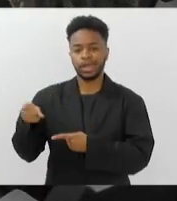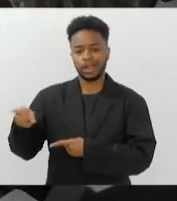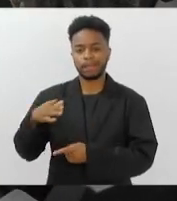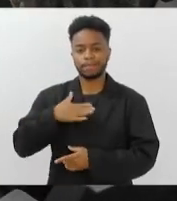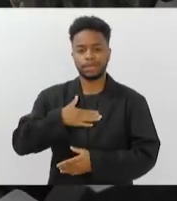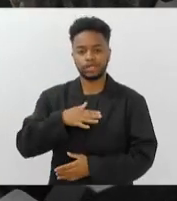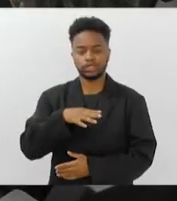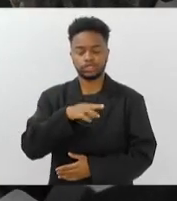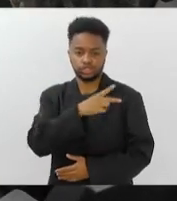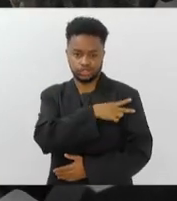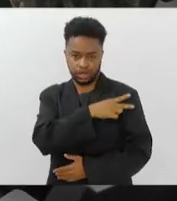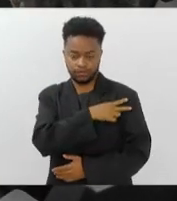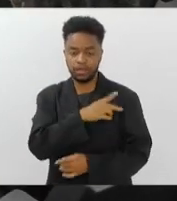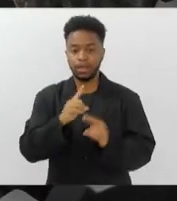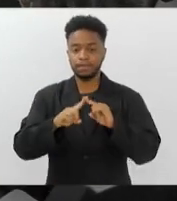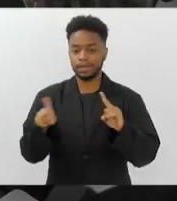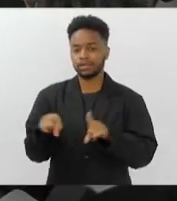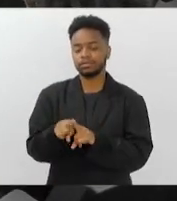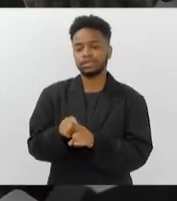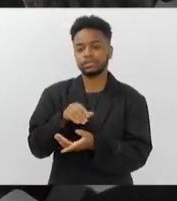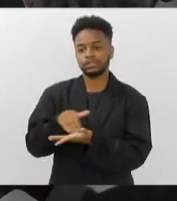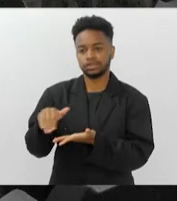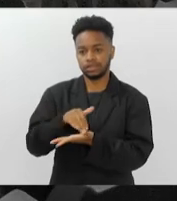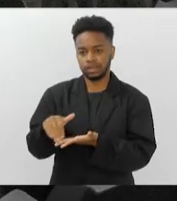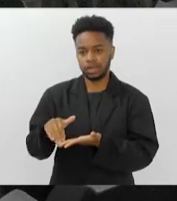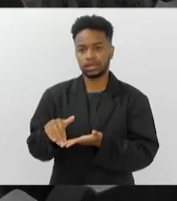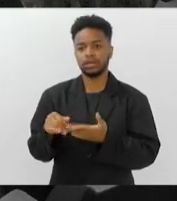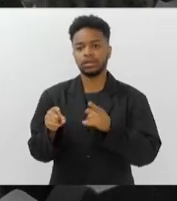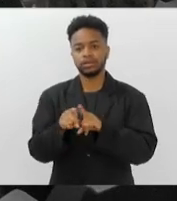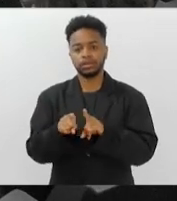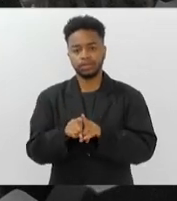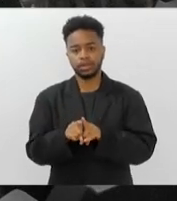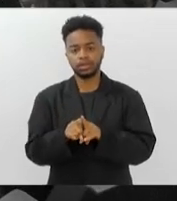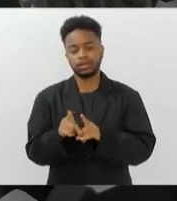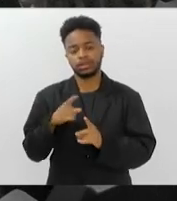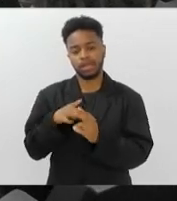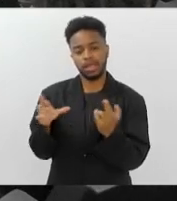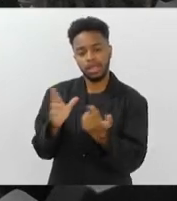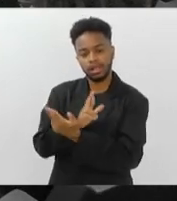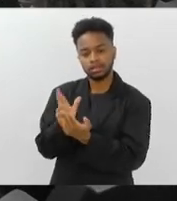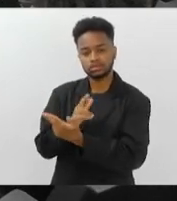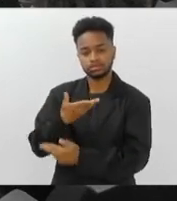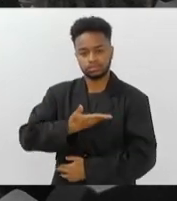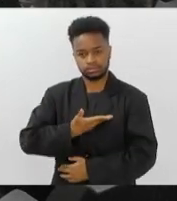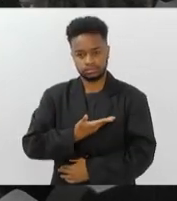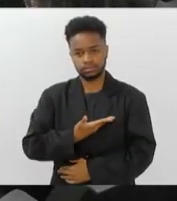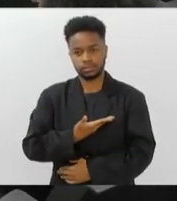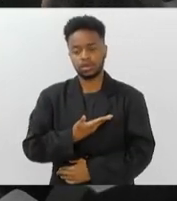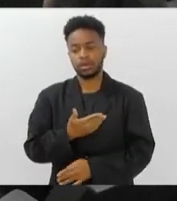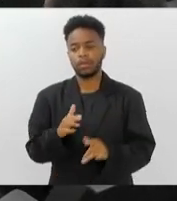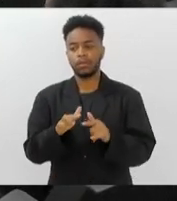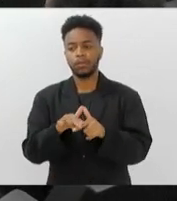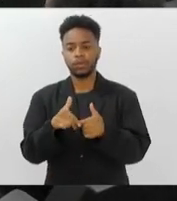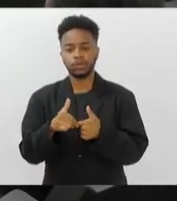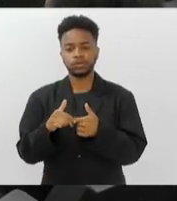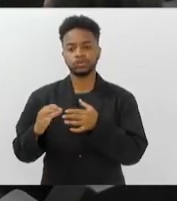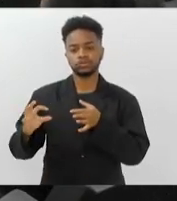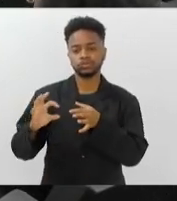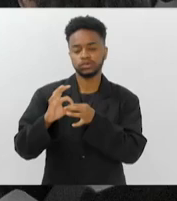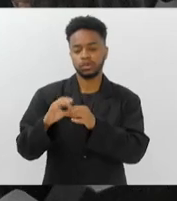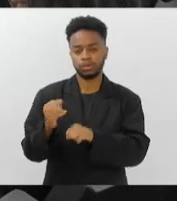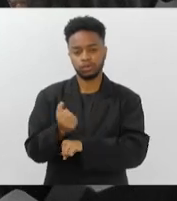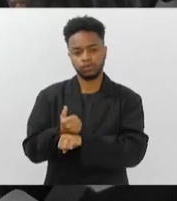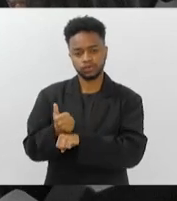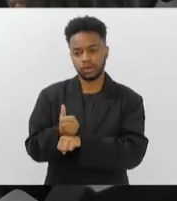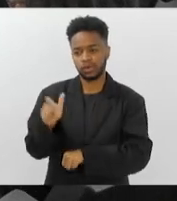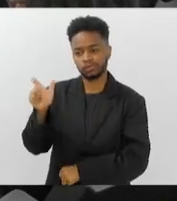né nossa secretária Ela também tem a gente tem uma relação de amizade por conta da do vínculo profissional